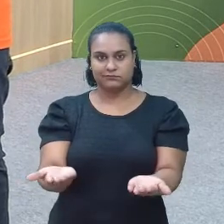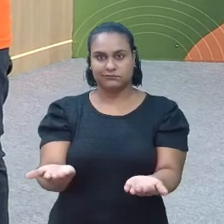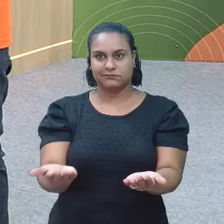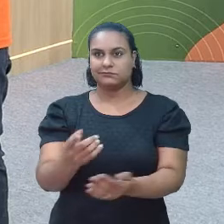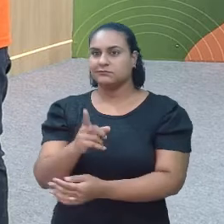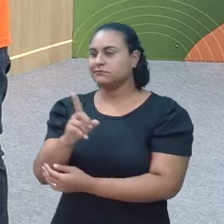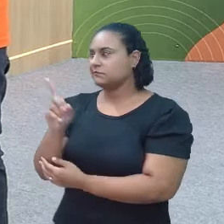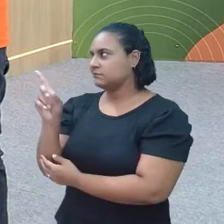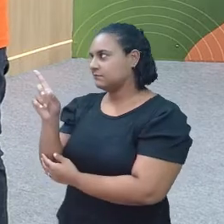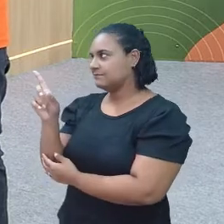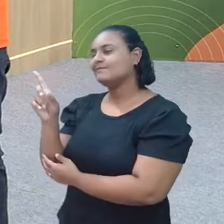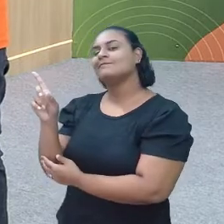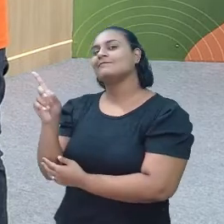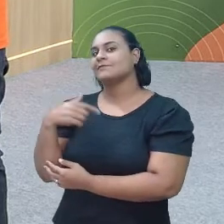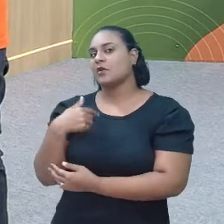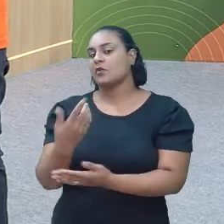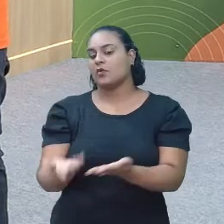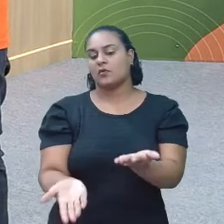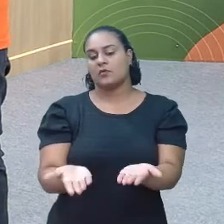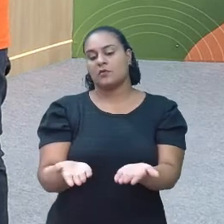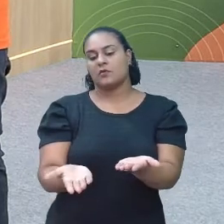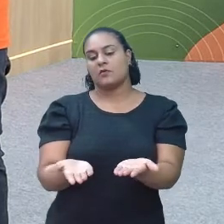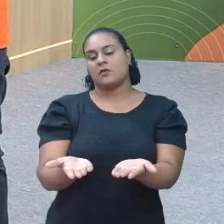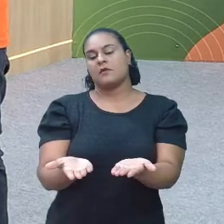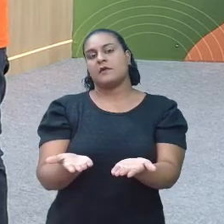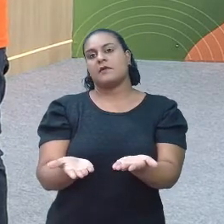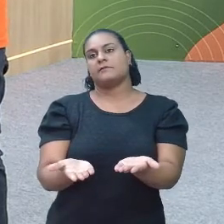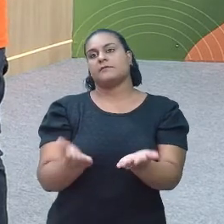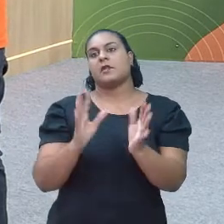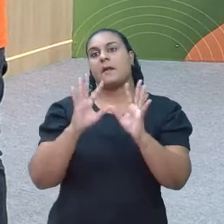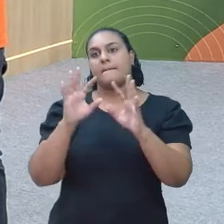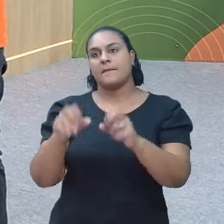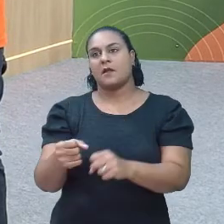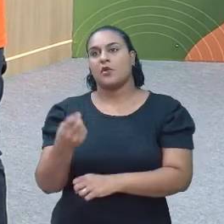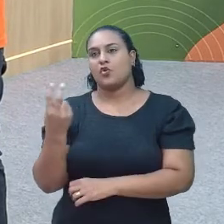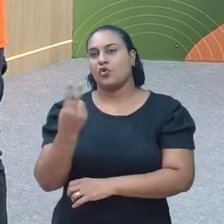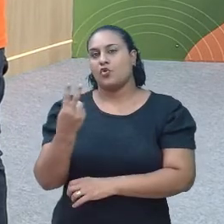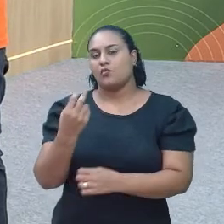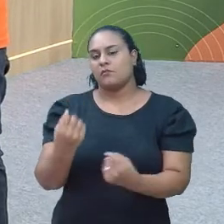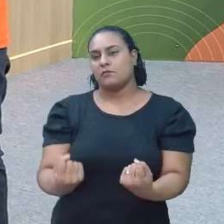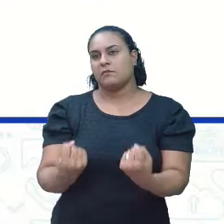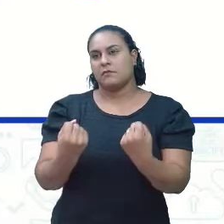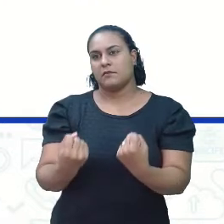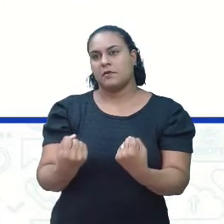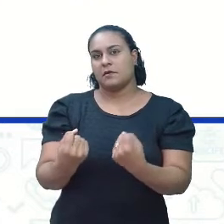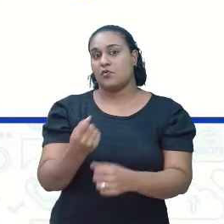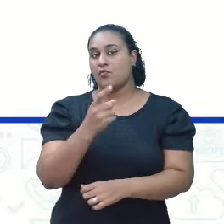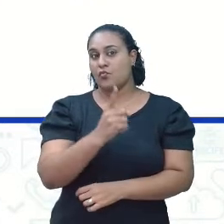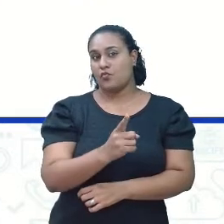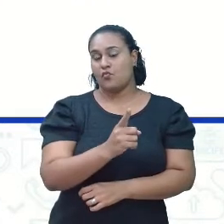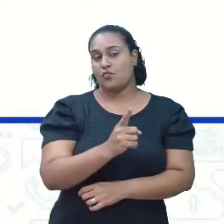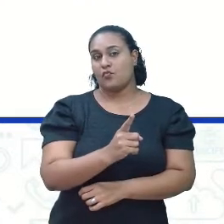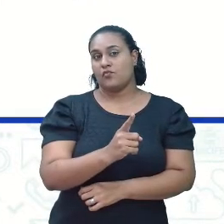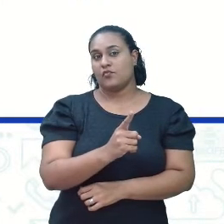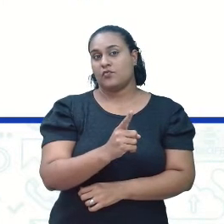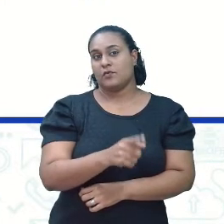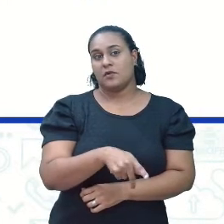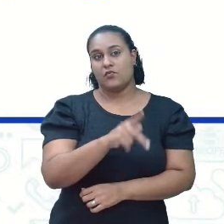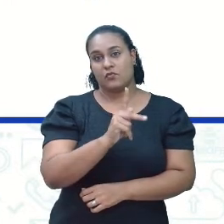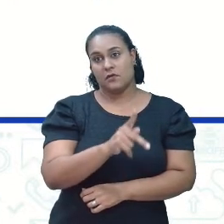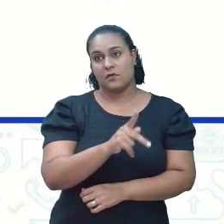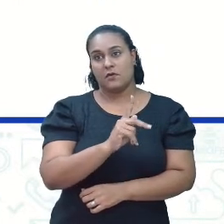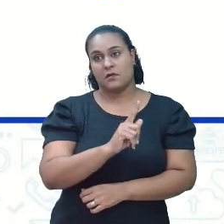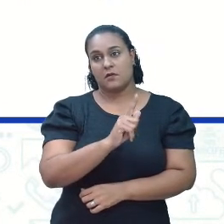né, eu coloquei essa balança em equilíbrio e observei que eu pegando esses 2 pesos aí, no caso um de 1 kg, o outro de meio